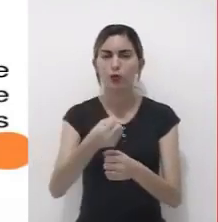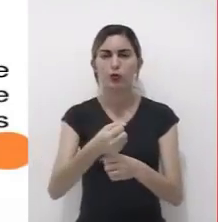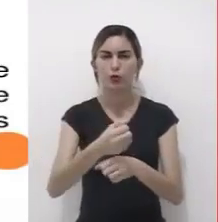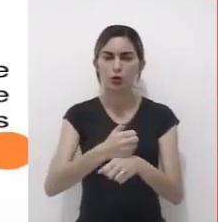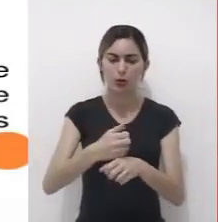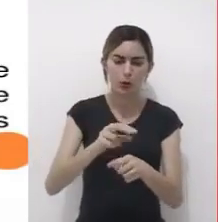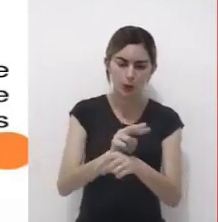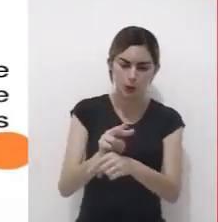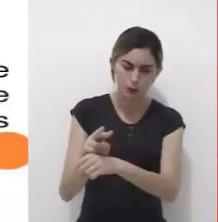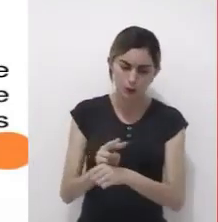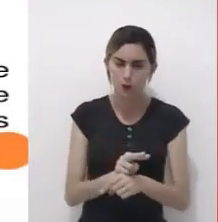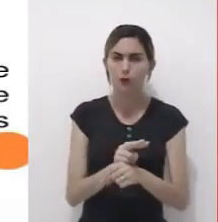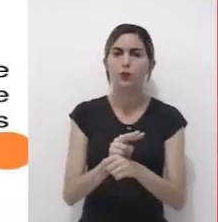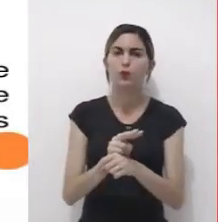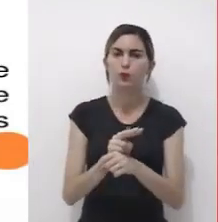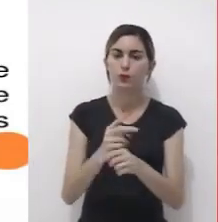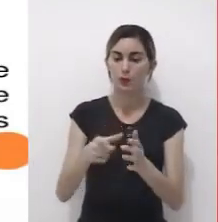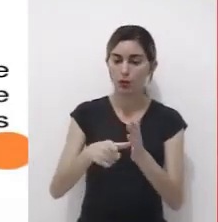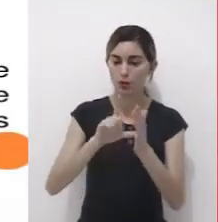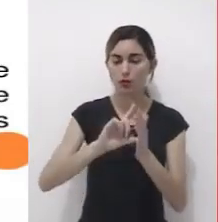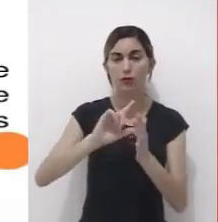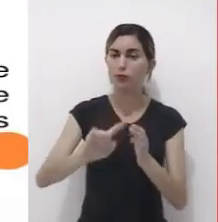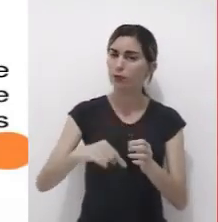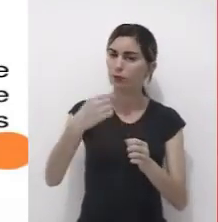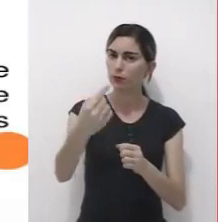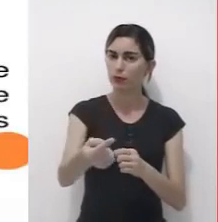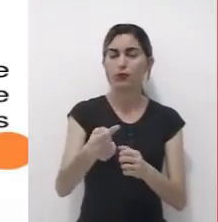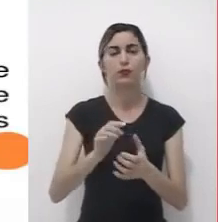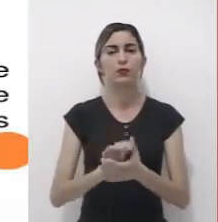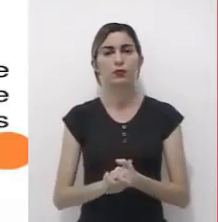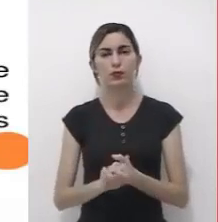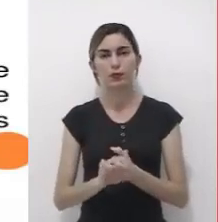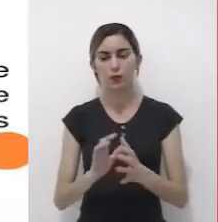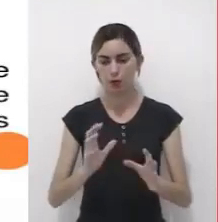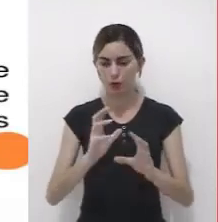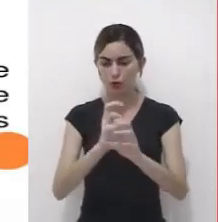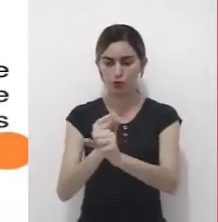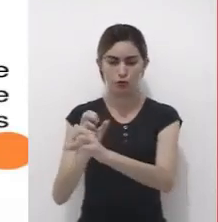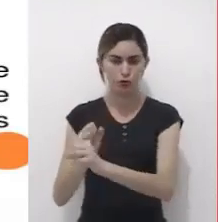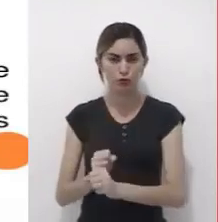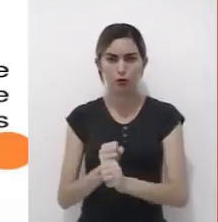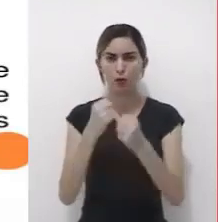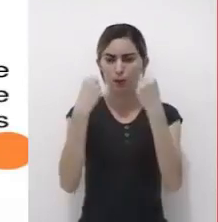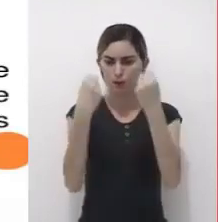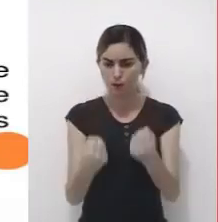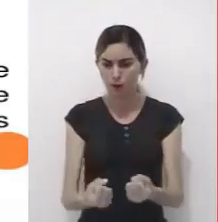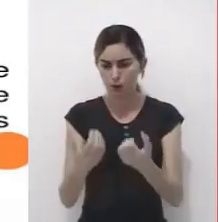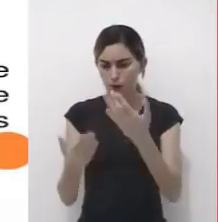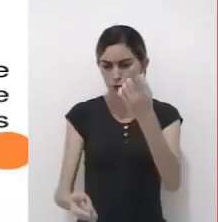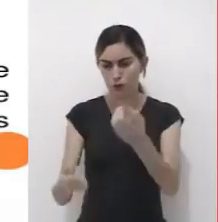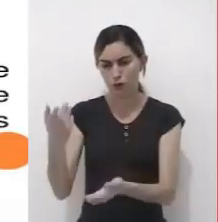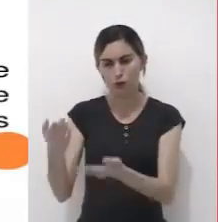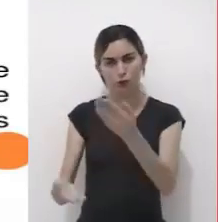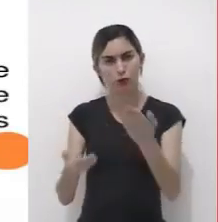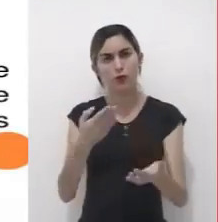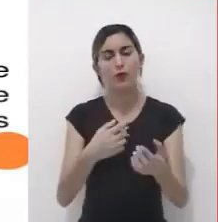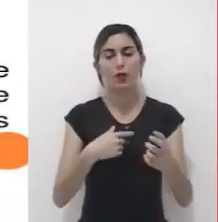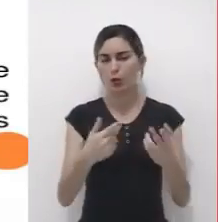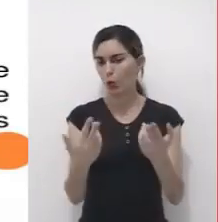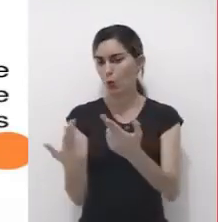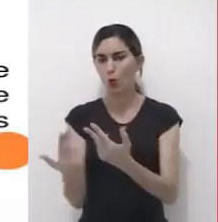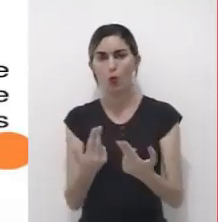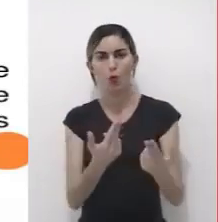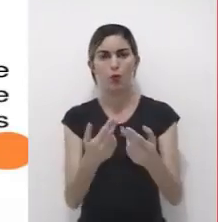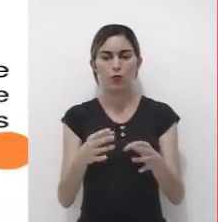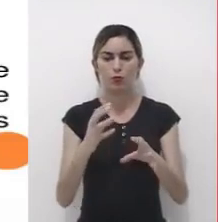se conserva antes e depois da reação química. A soma das massas dos produtos ela vai